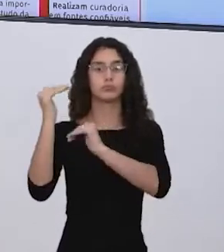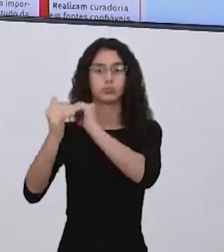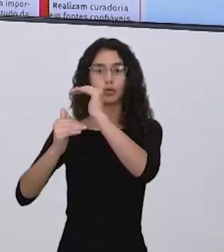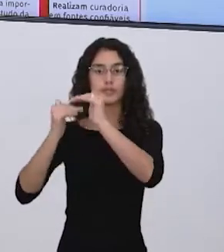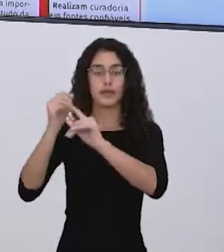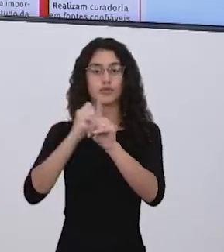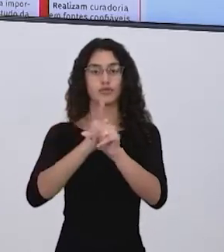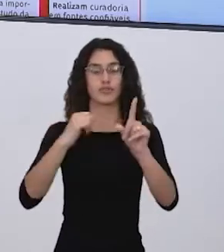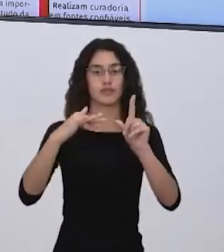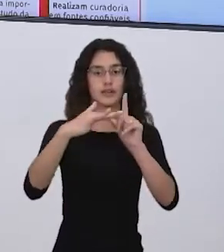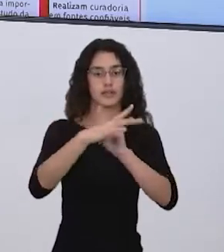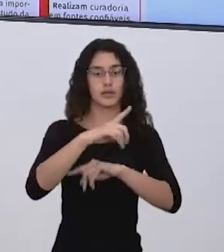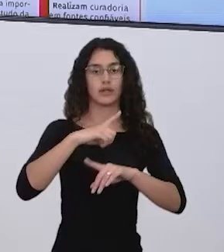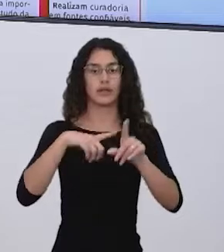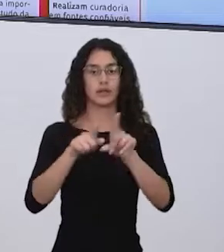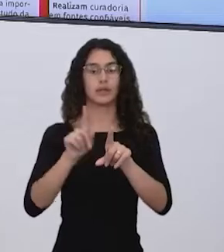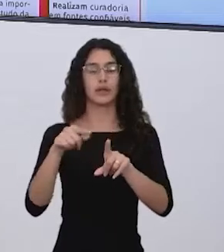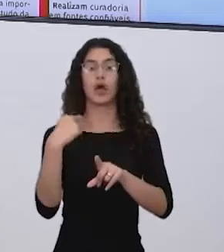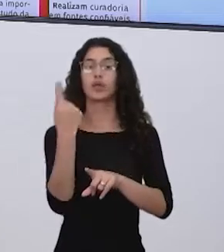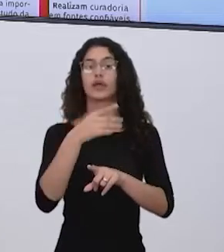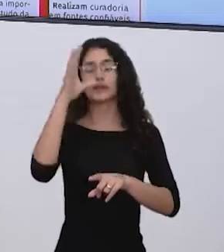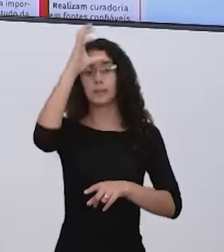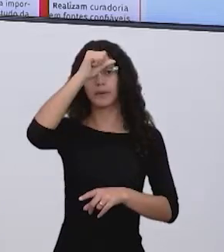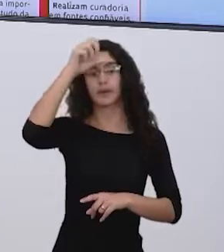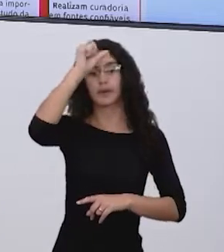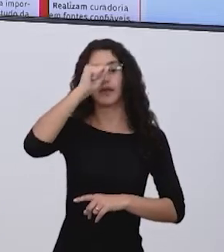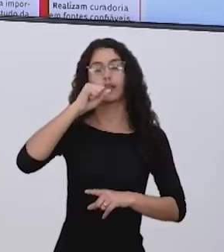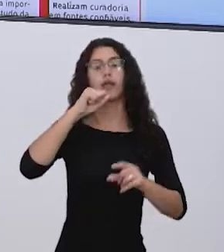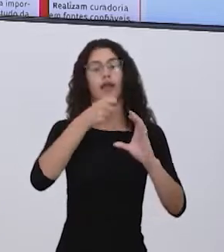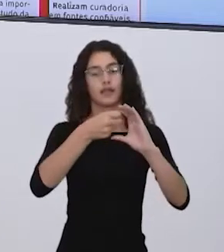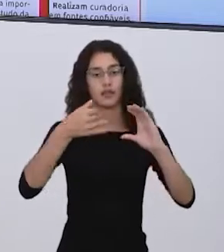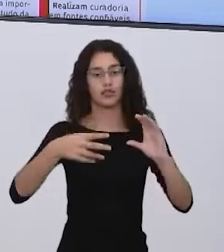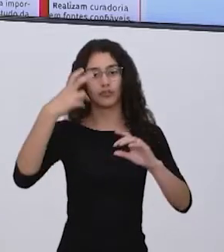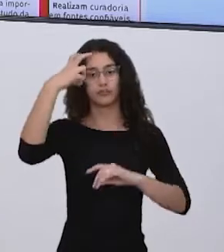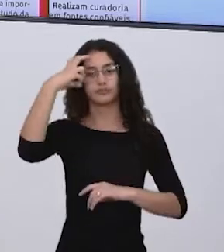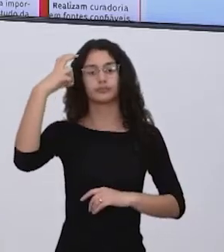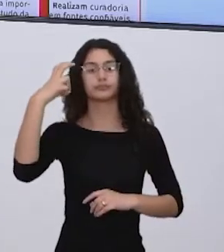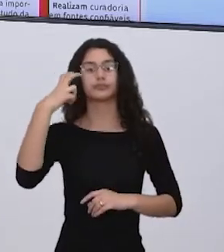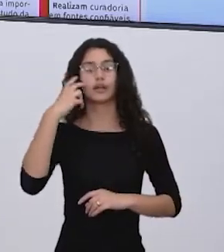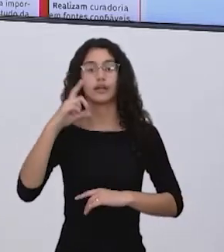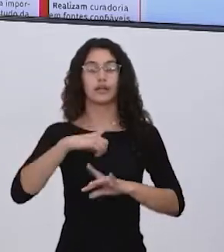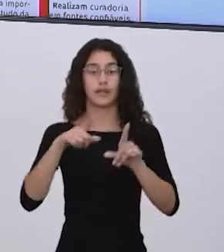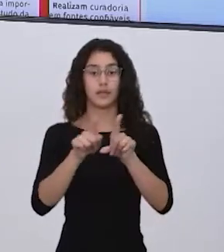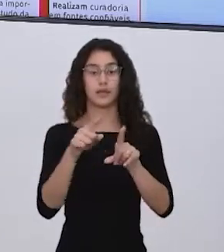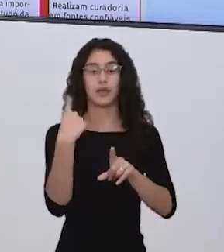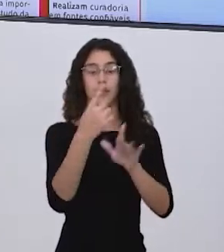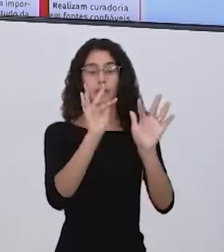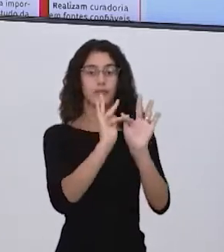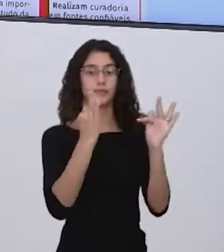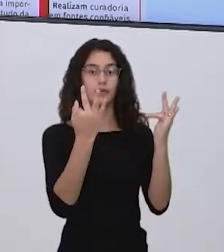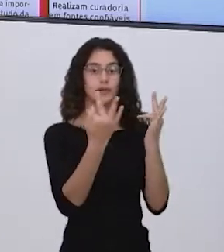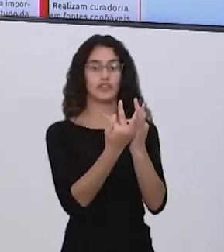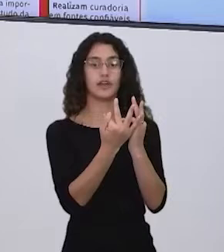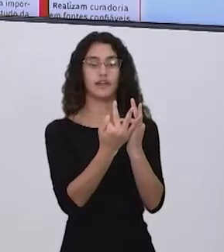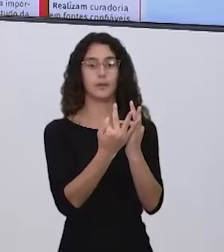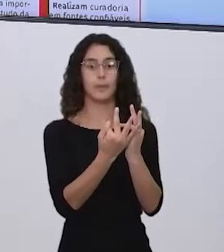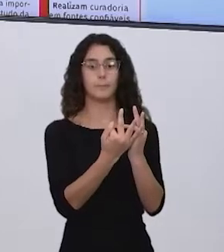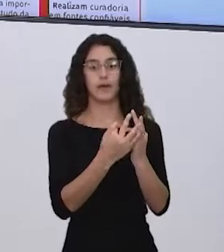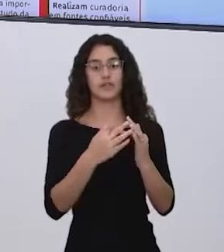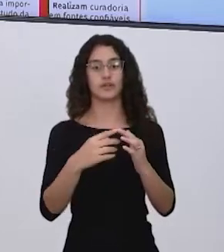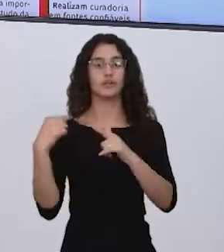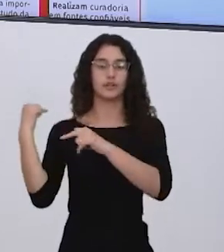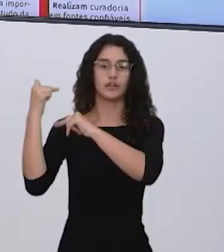processos de socialização, que é por onde a gente aprende esses aspectos culturais. Tanto da nossa família, da nossa herança, vamos